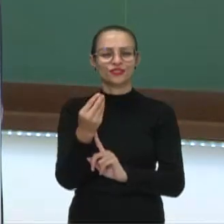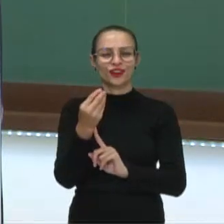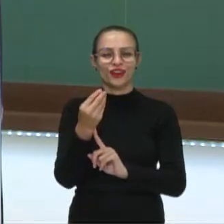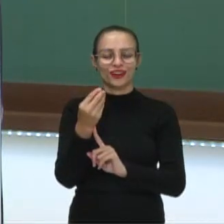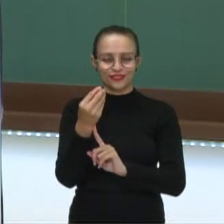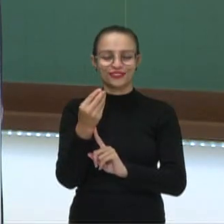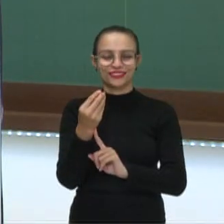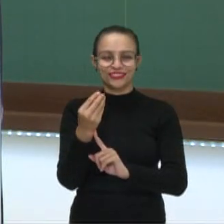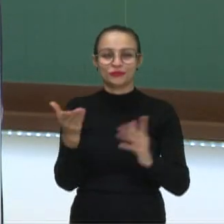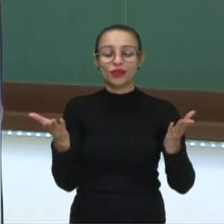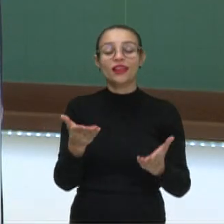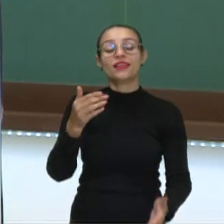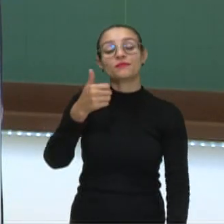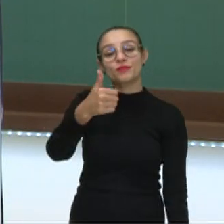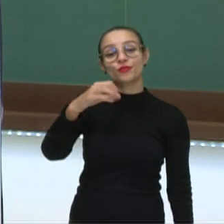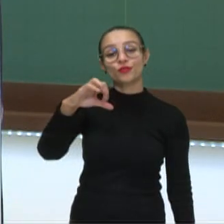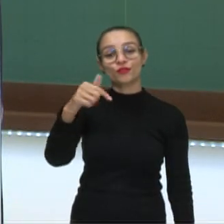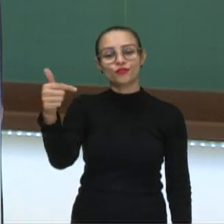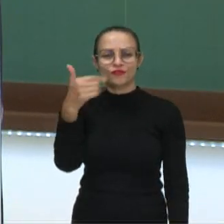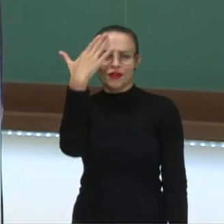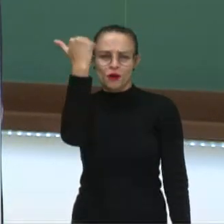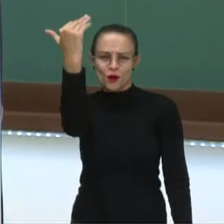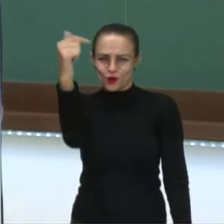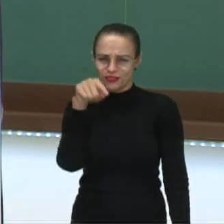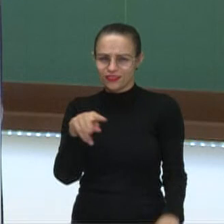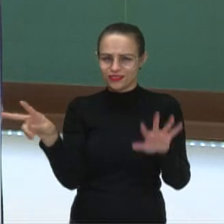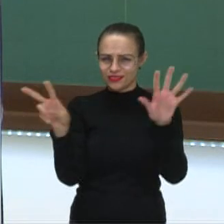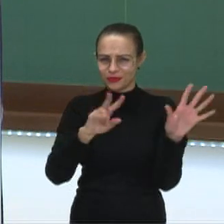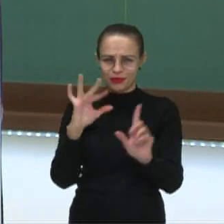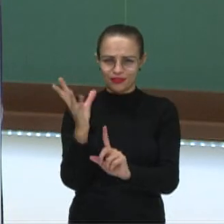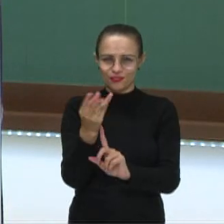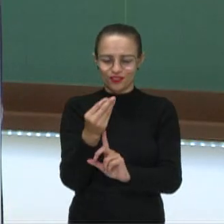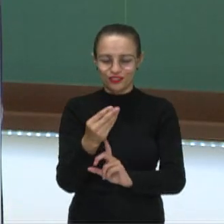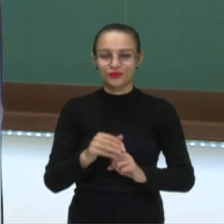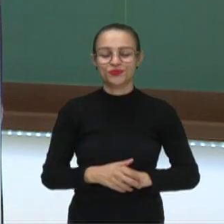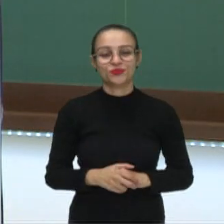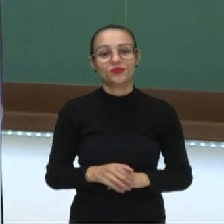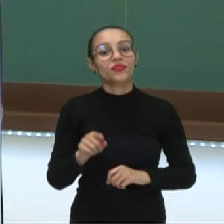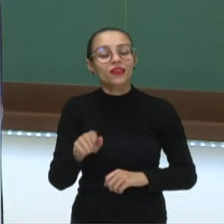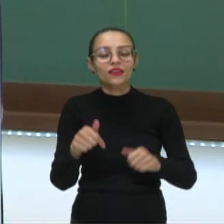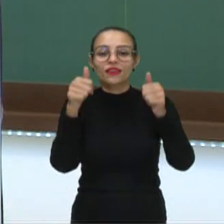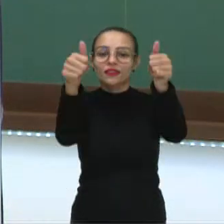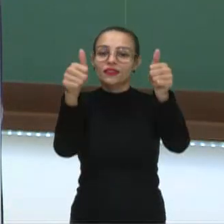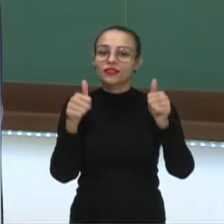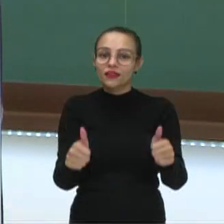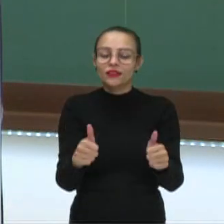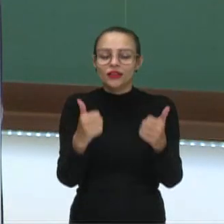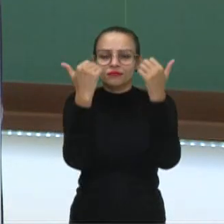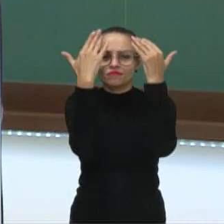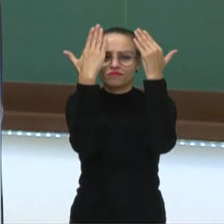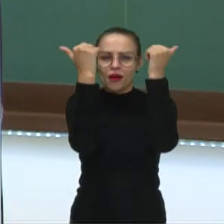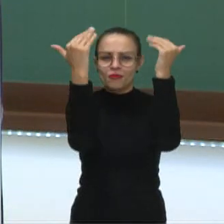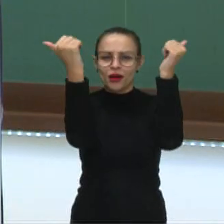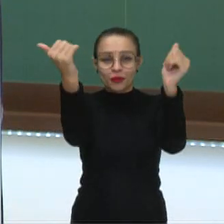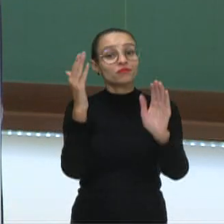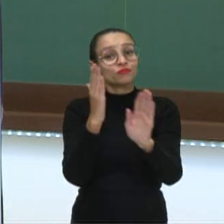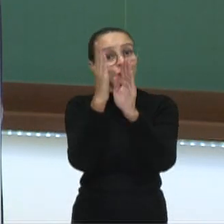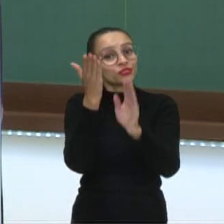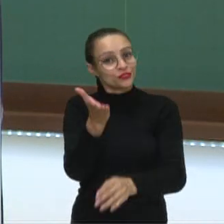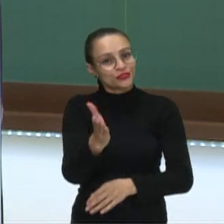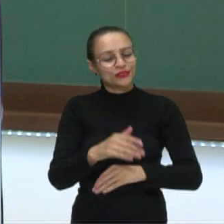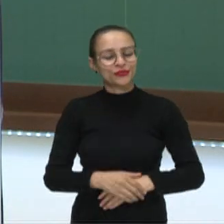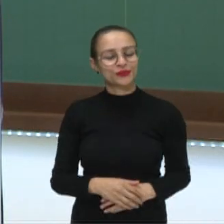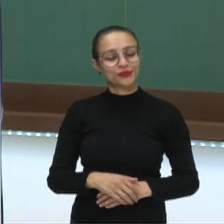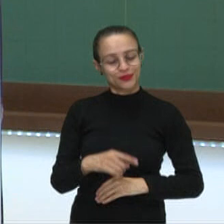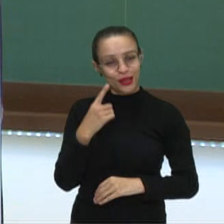Semana de Arte de 1922. E tornou esse cartaz tão famoso por isso.